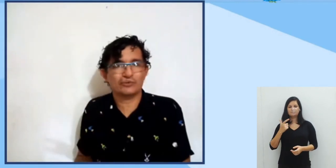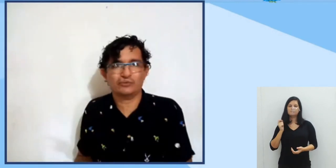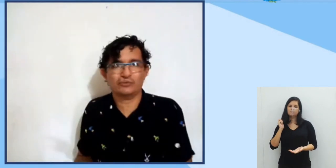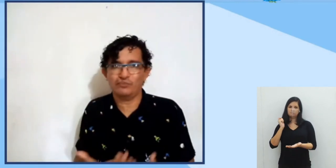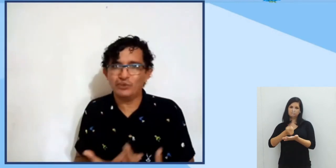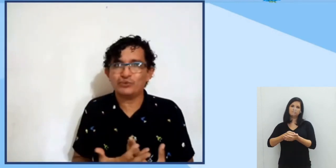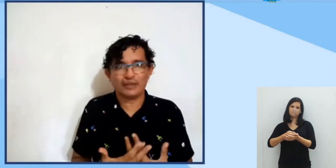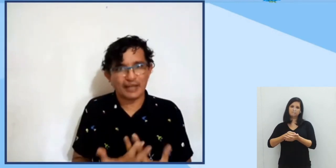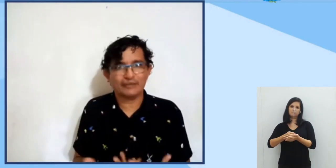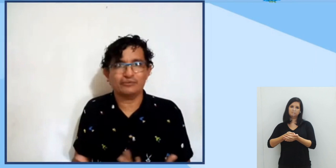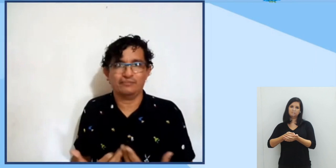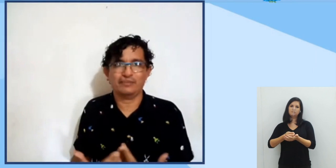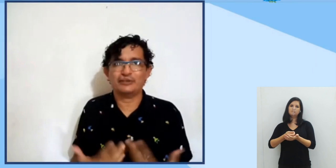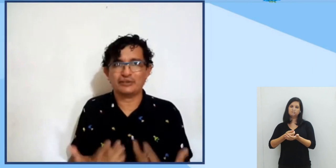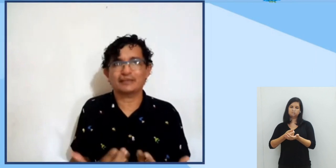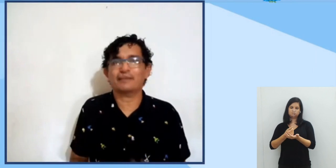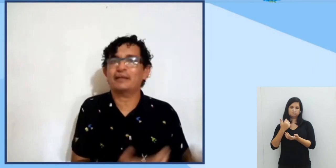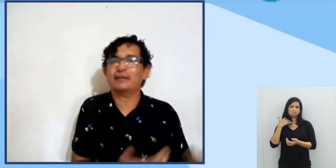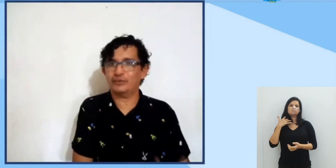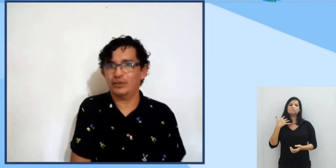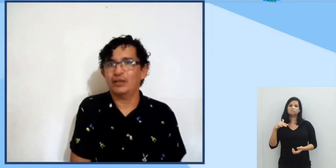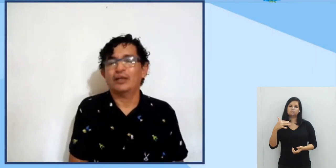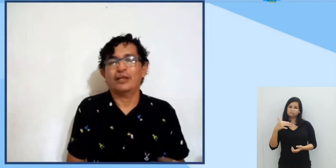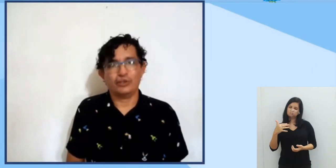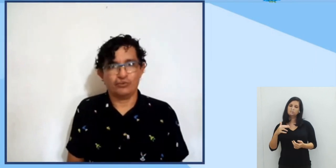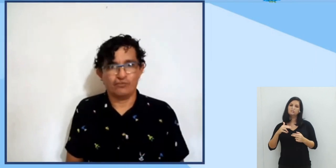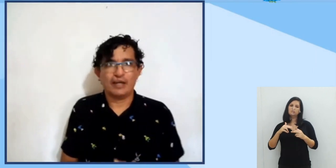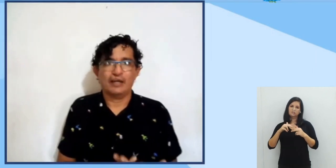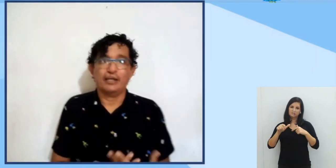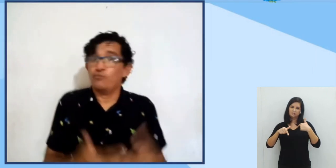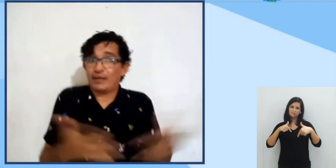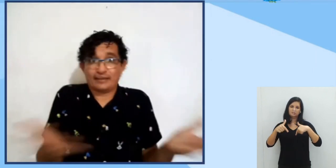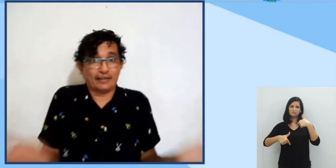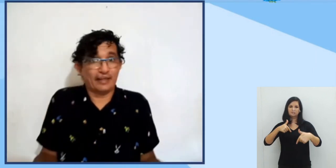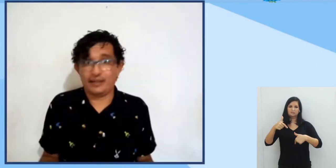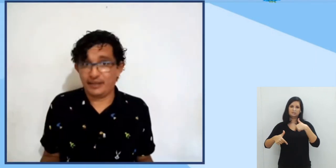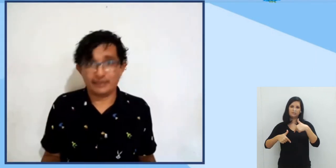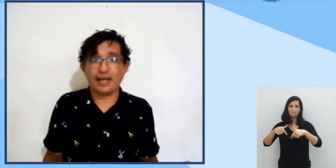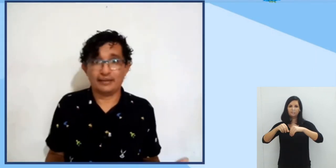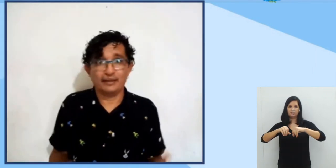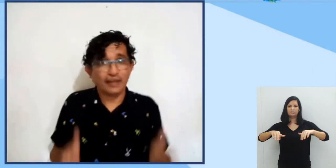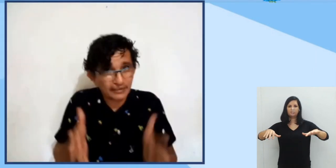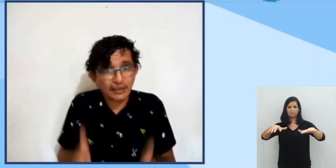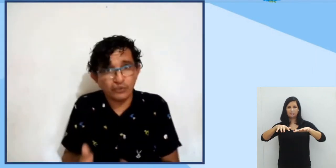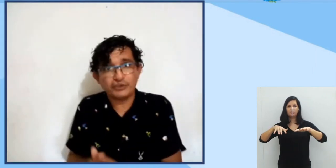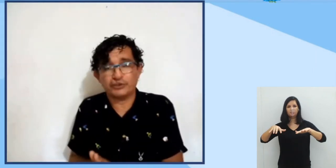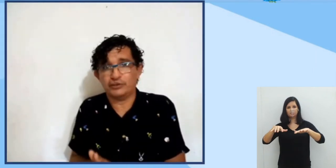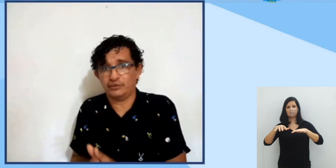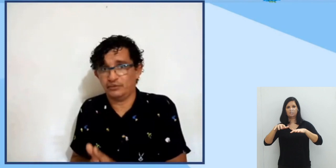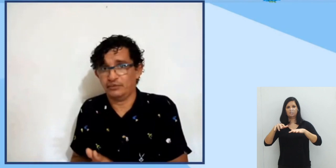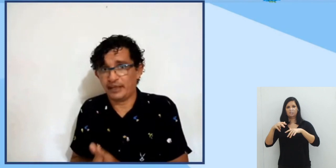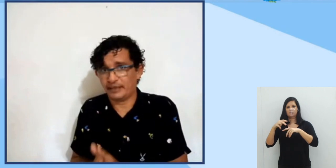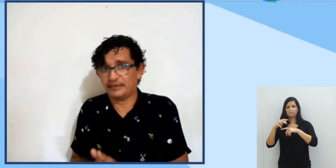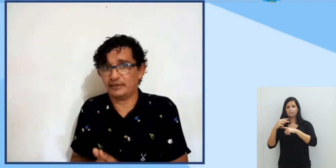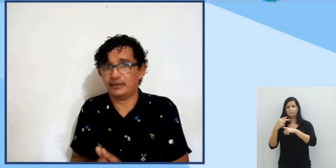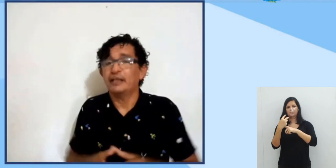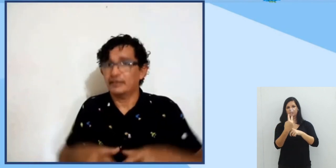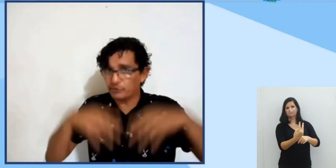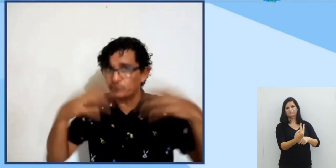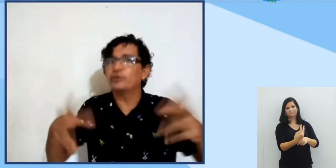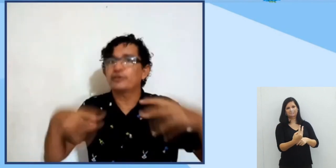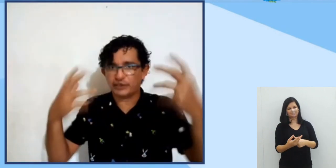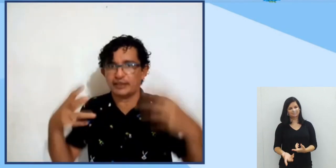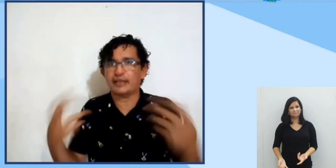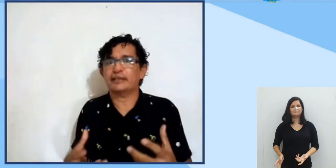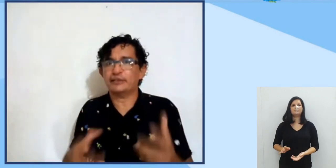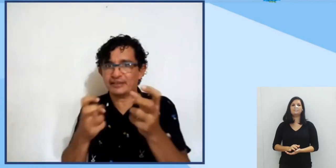pagando um preço muito caro para estar trabalhando em uma terra arrendada. Ainda hoje é assim.